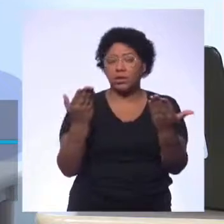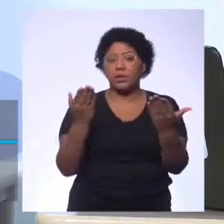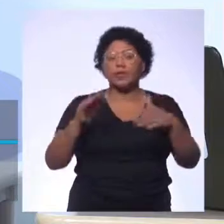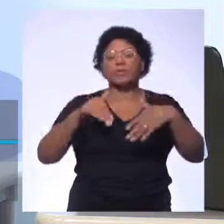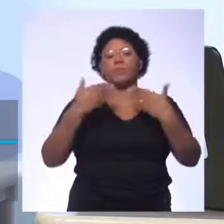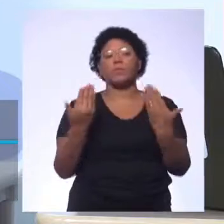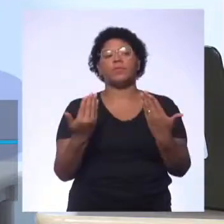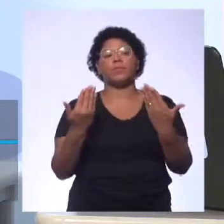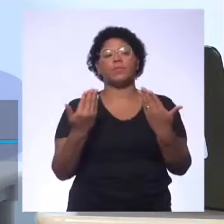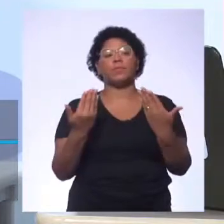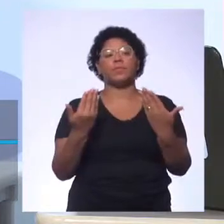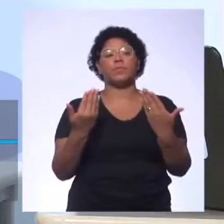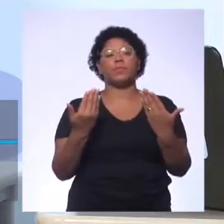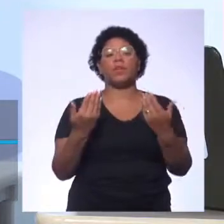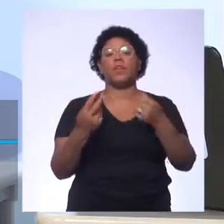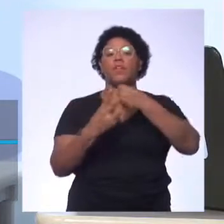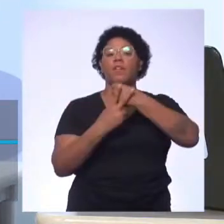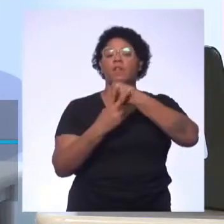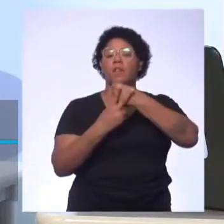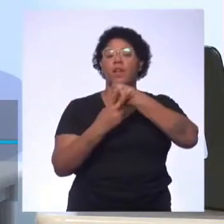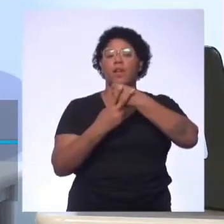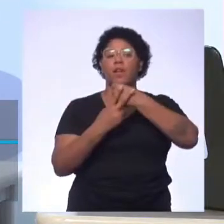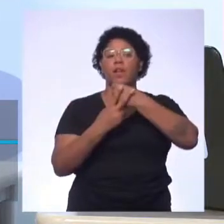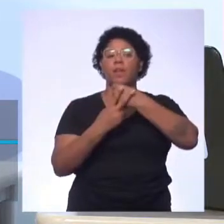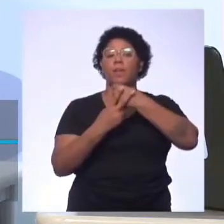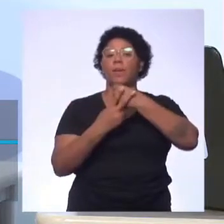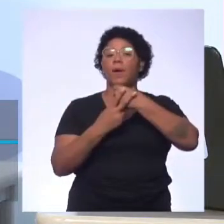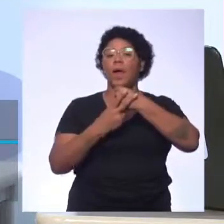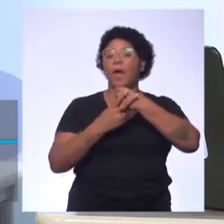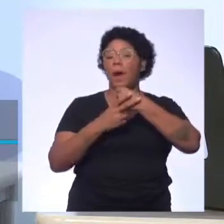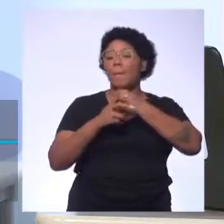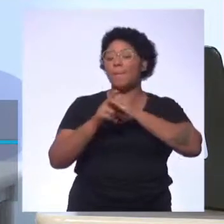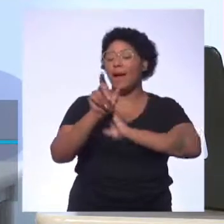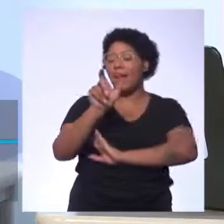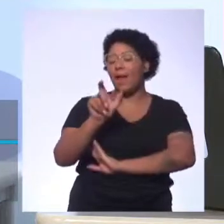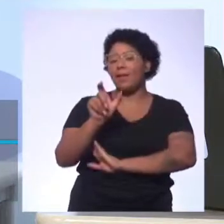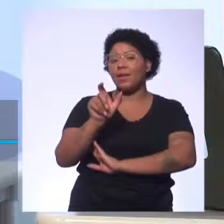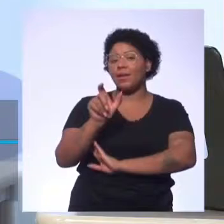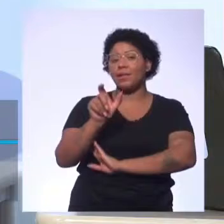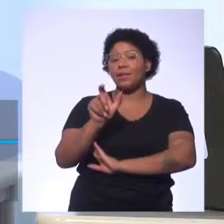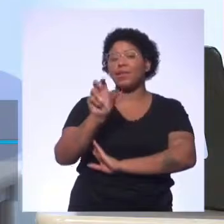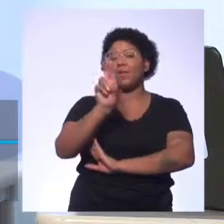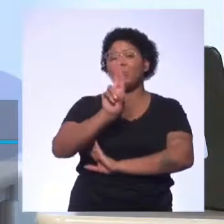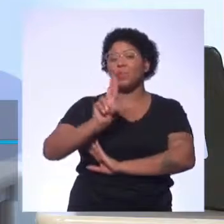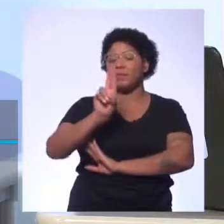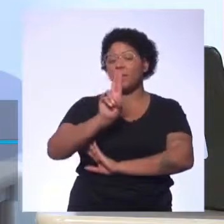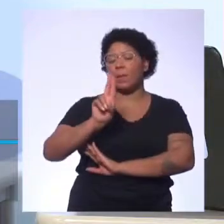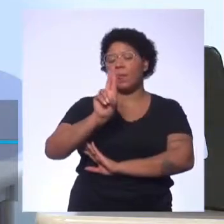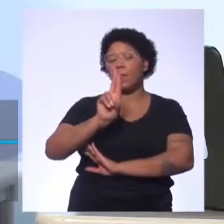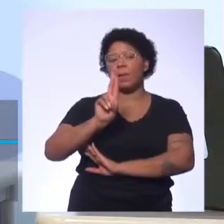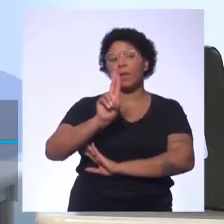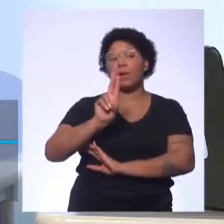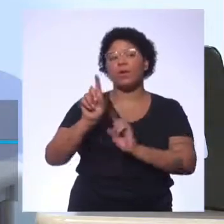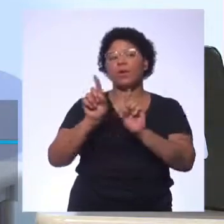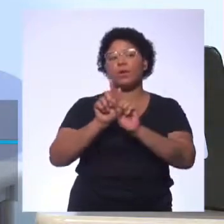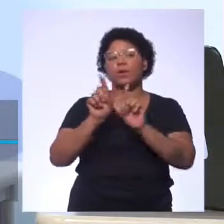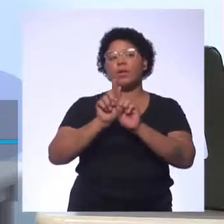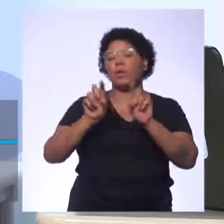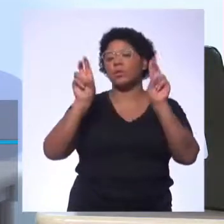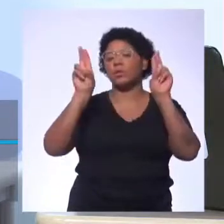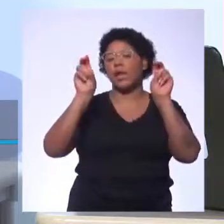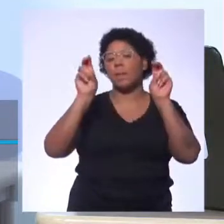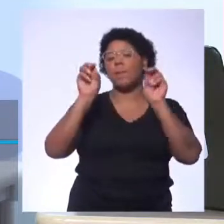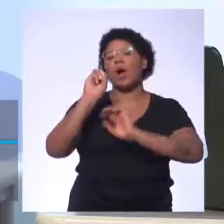retomar, verbo é a palavra que vai indicar uma ação, um movimento, um estado, um fenômeno